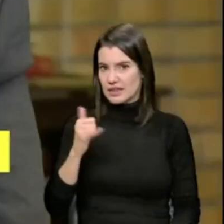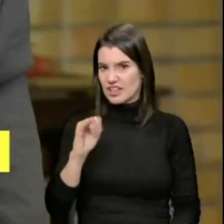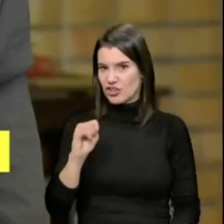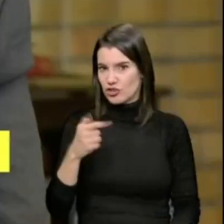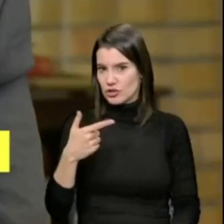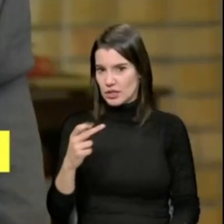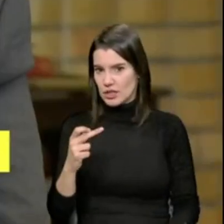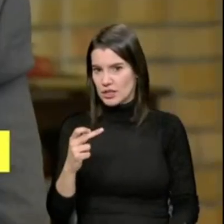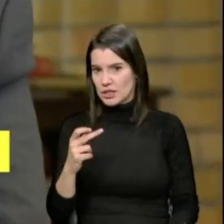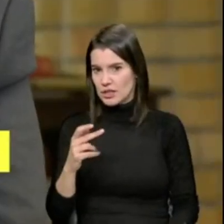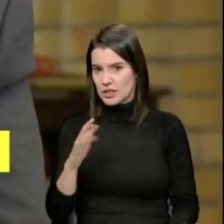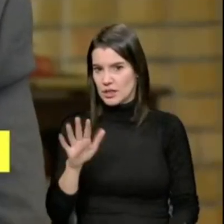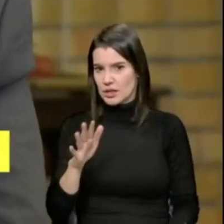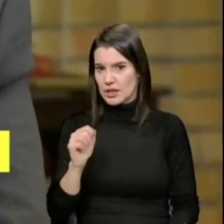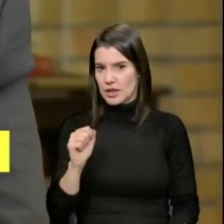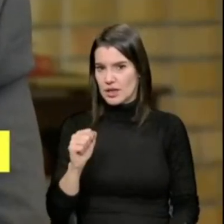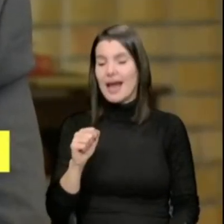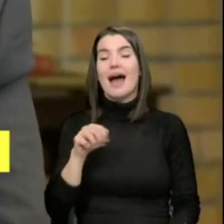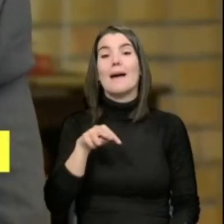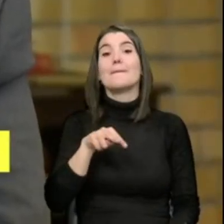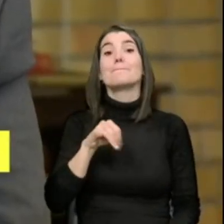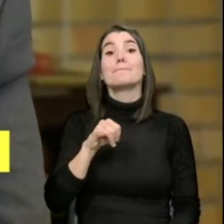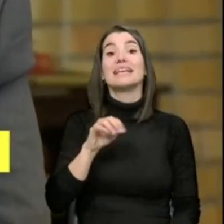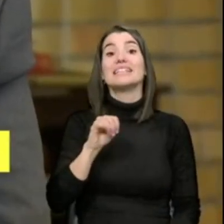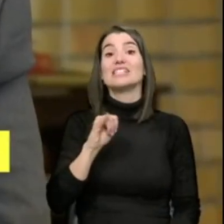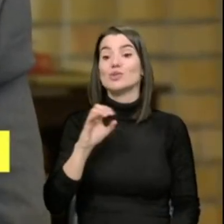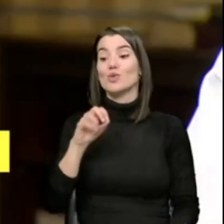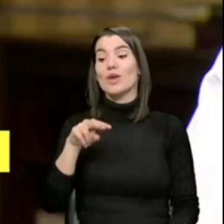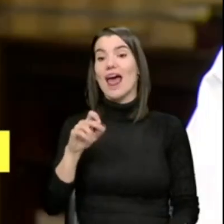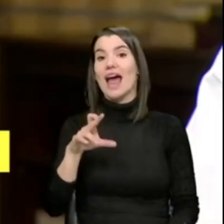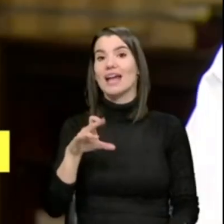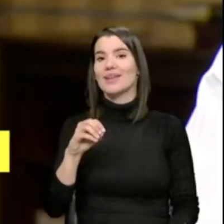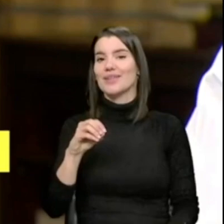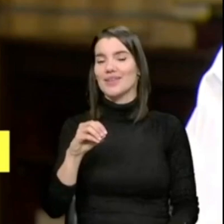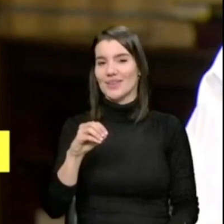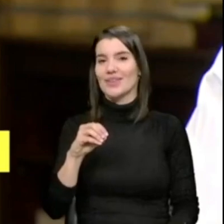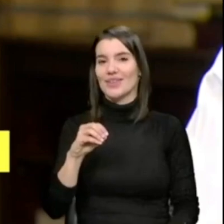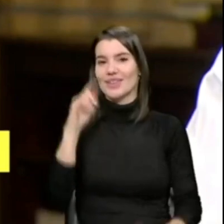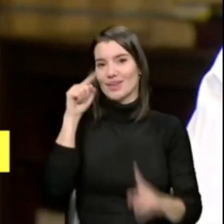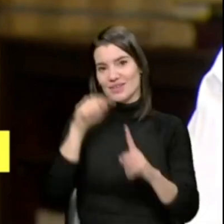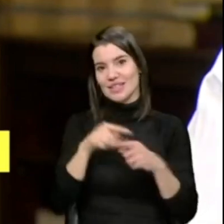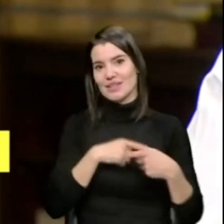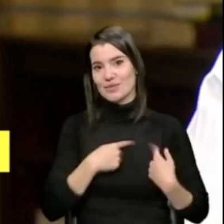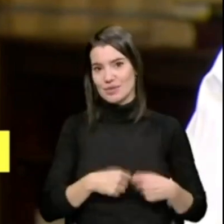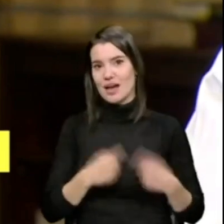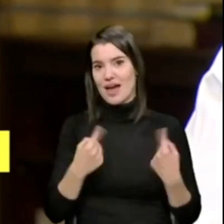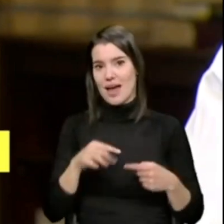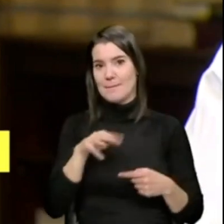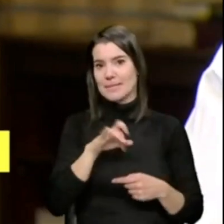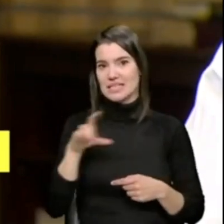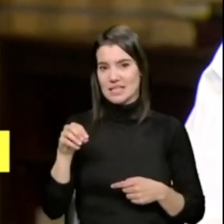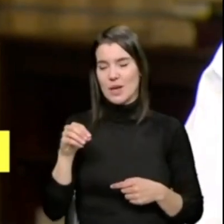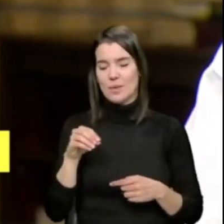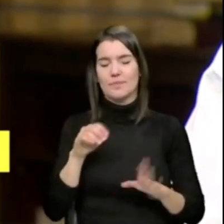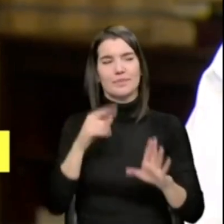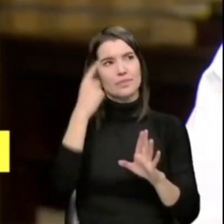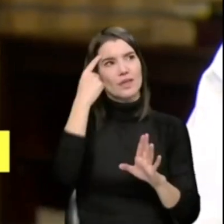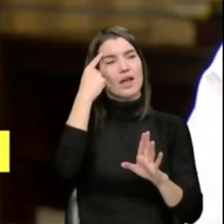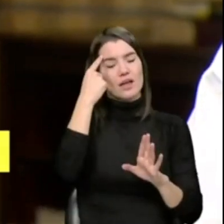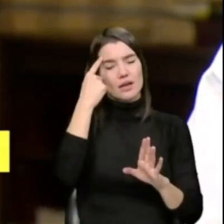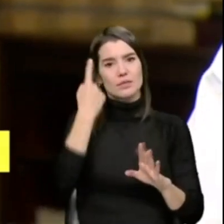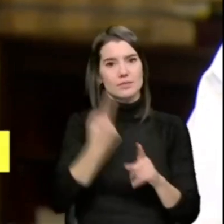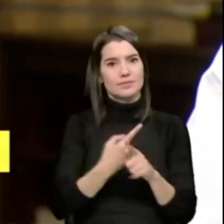mais ou menos. Missionário, diríamos assim. Mais ou menos. Eu estou-me a recordar de algo muito interessante, que foi um